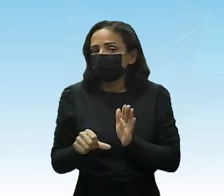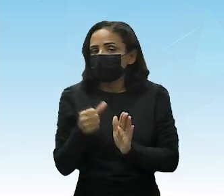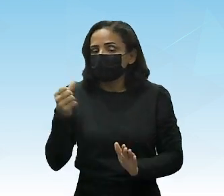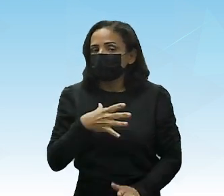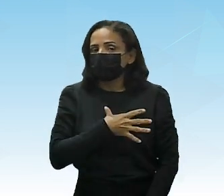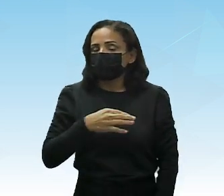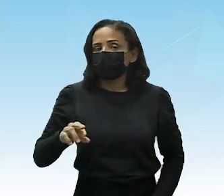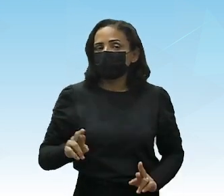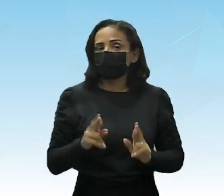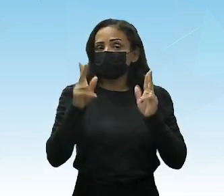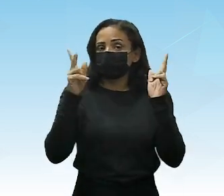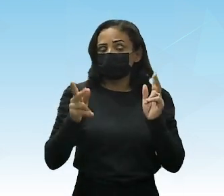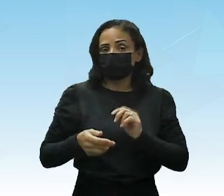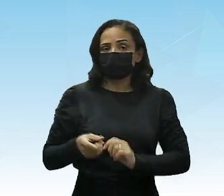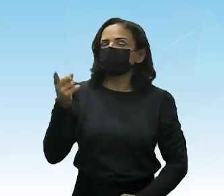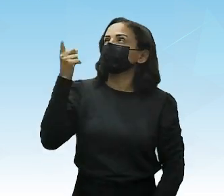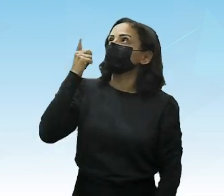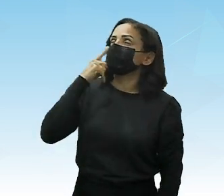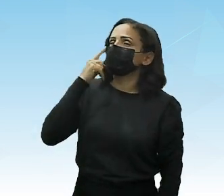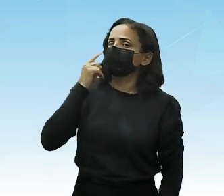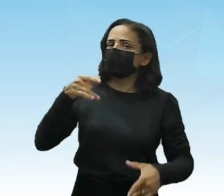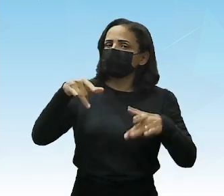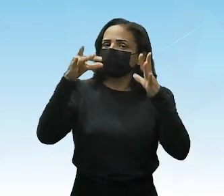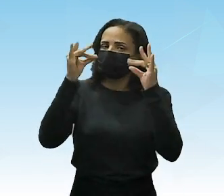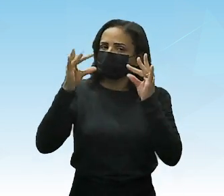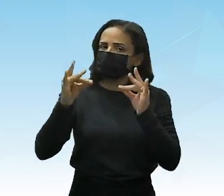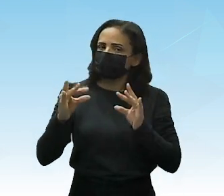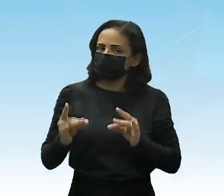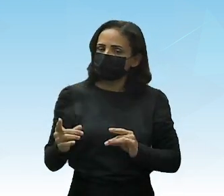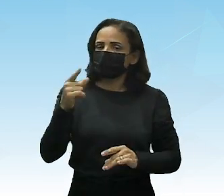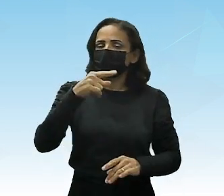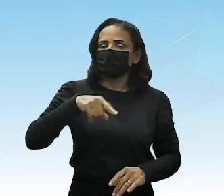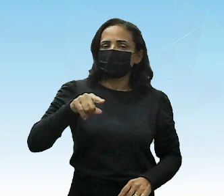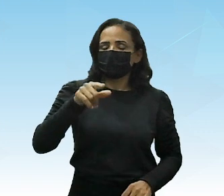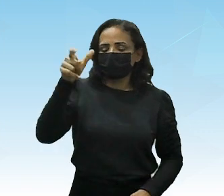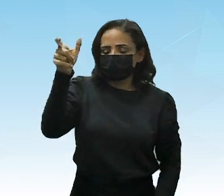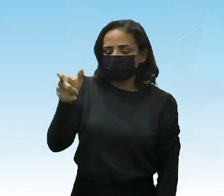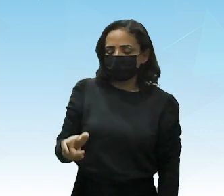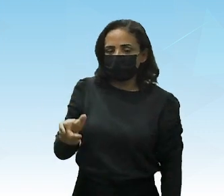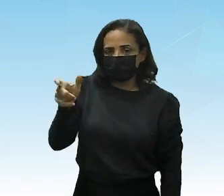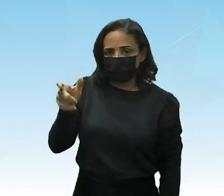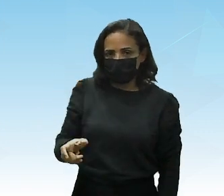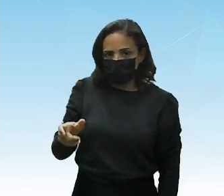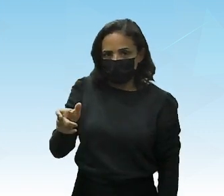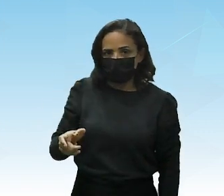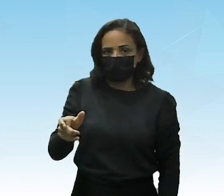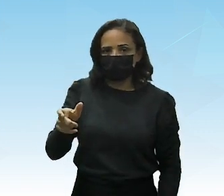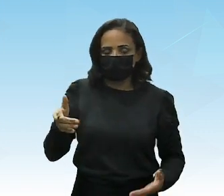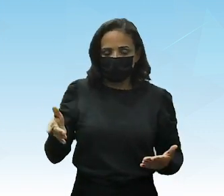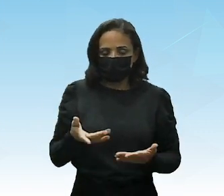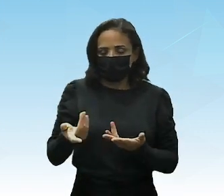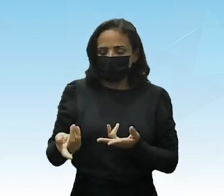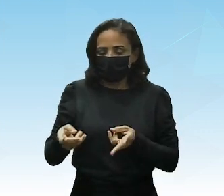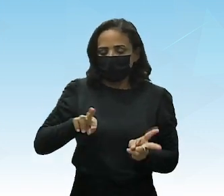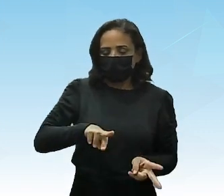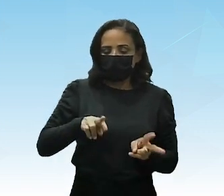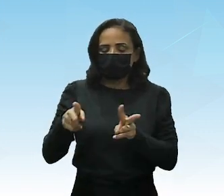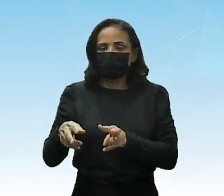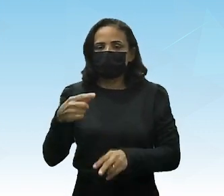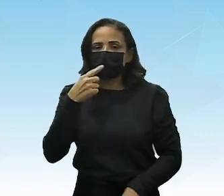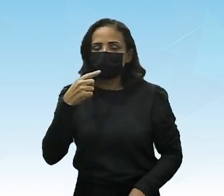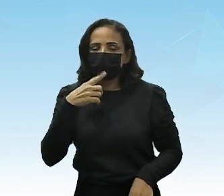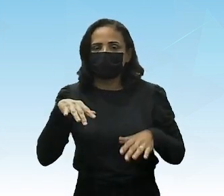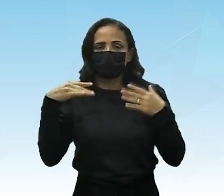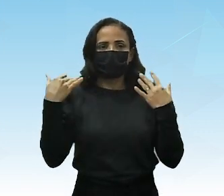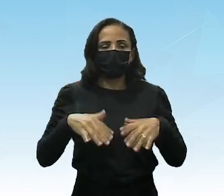tá? Agora, se a questão dissesse assim, olhe, essa mulher, antes de ser mãe, já fez uma transfusão sanguínea errada.